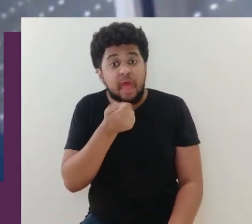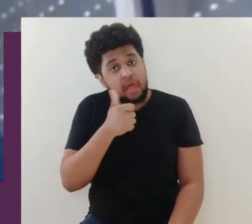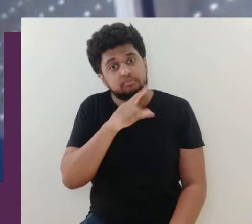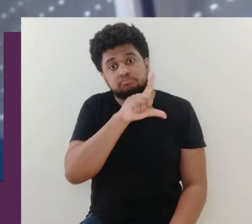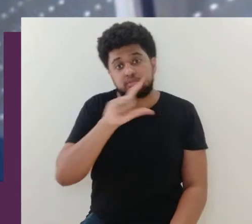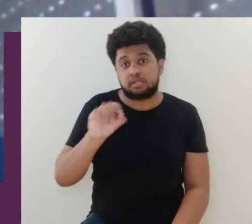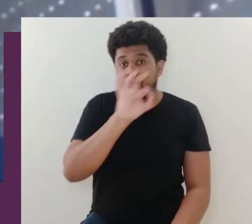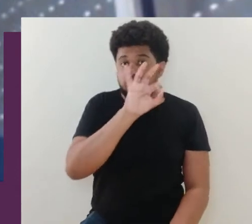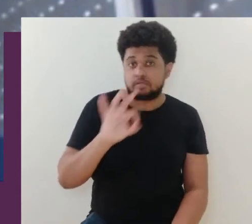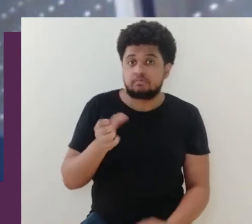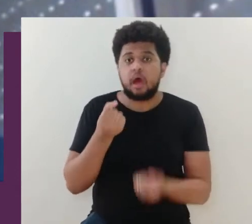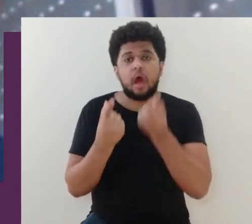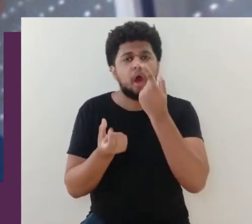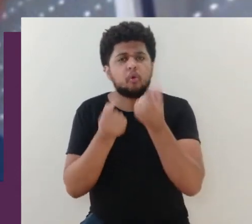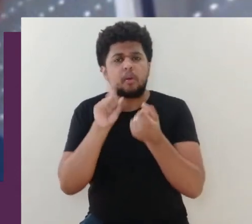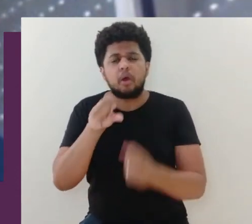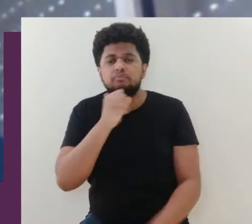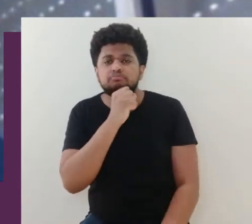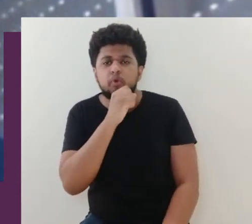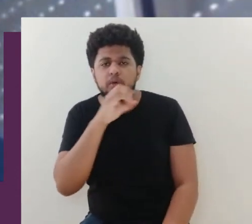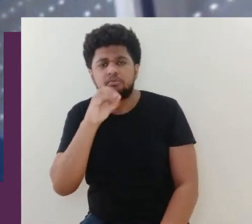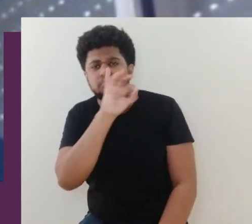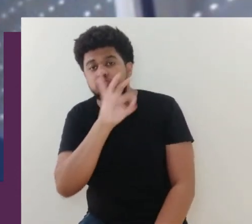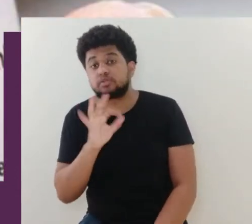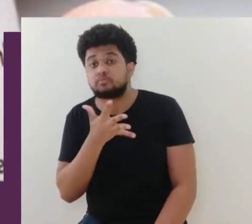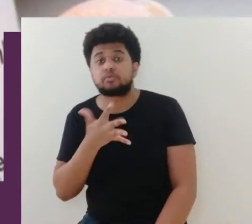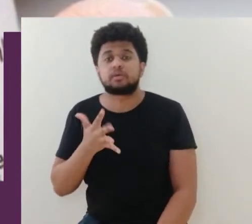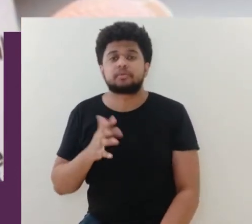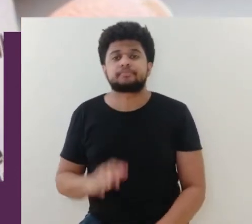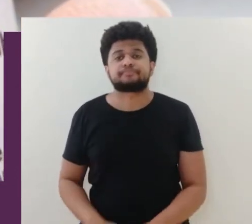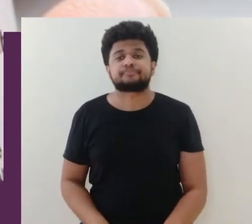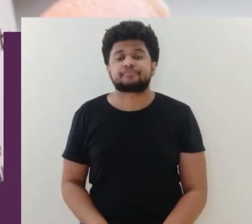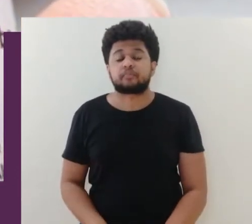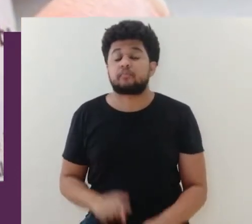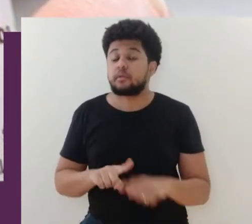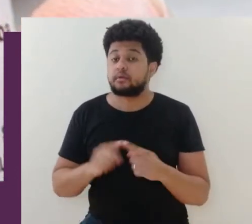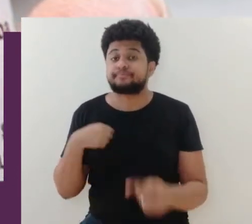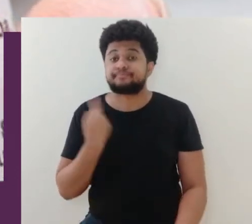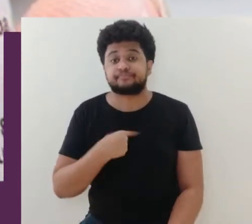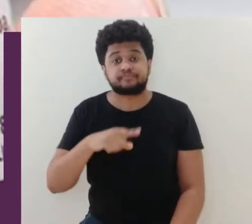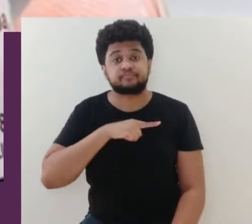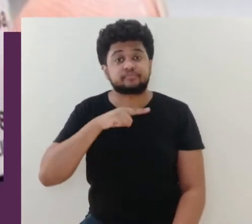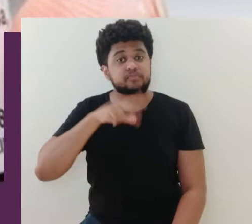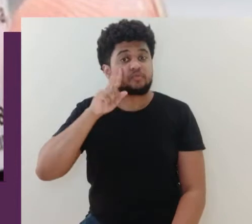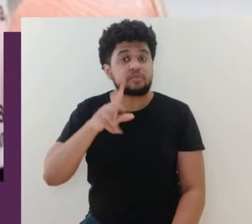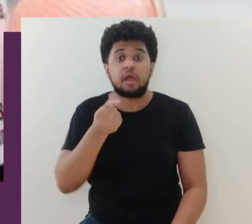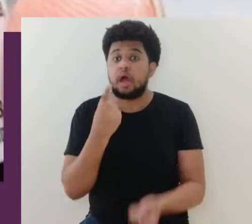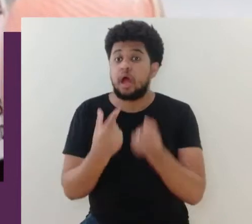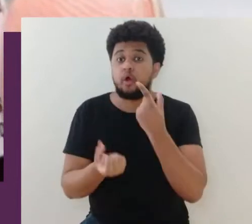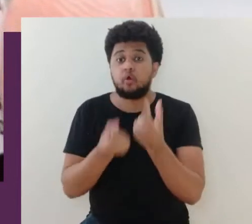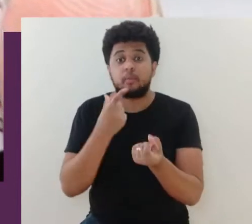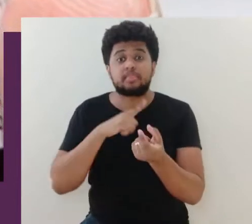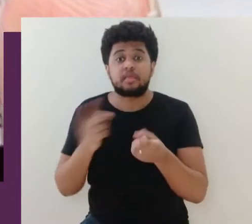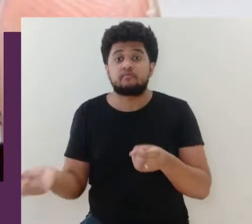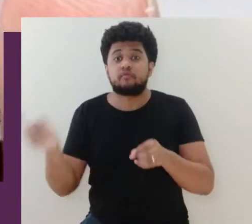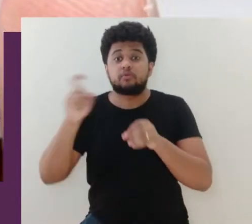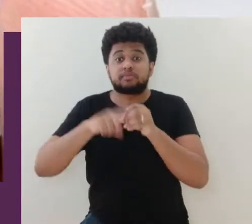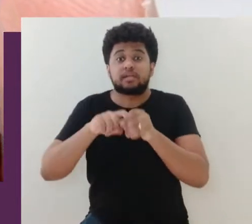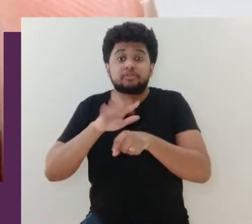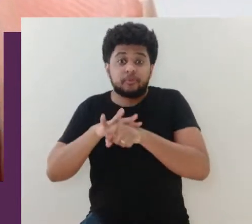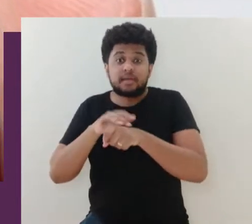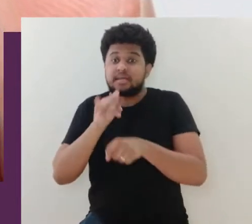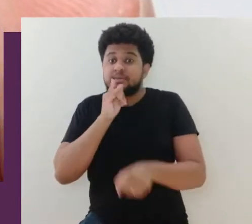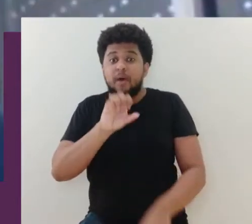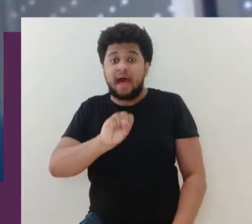dos 100%. Algumas são na faixa dos 80%, por aí. Só que nós temos visto que algumas doenças têm até voltado. O sarampo